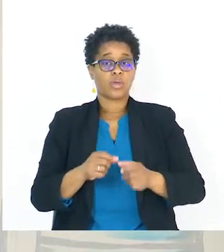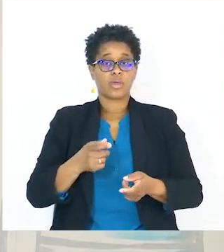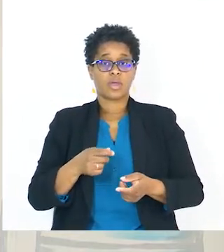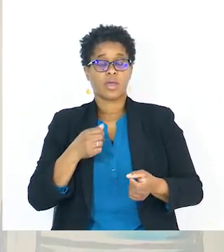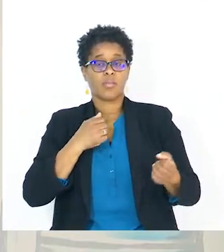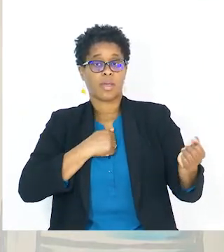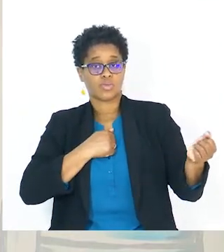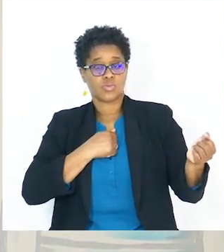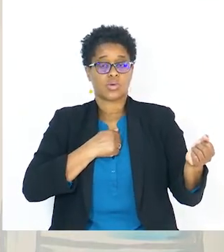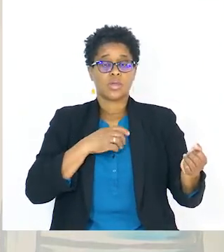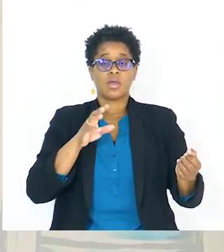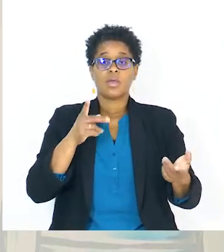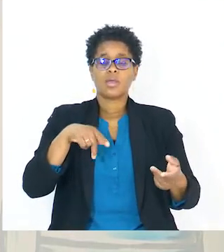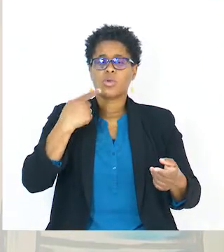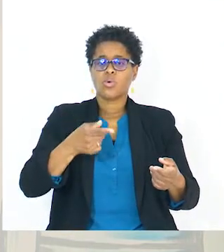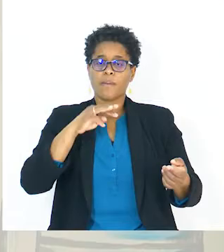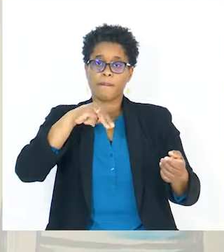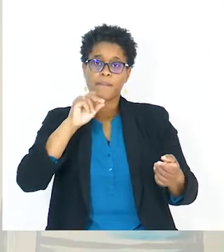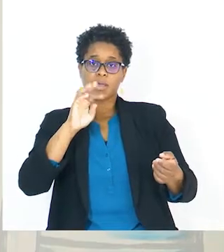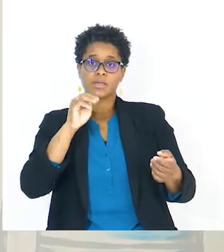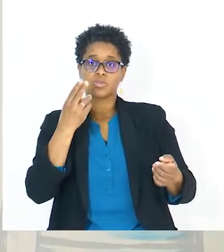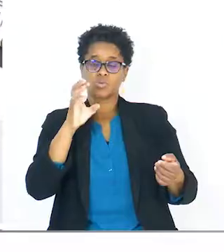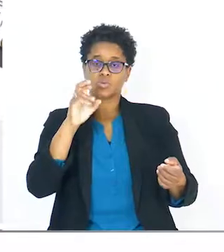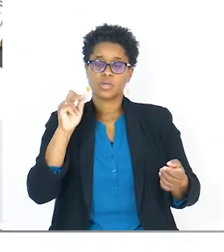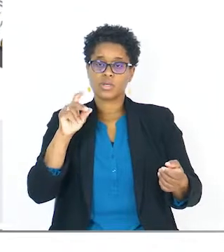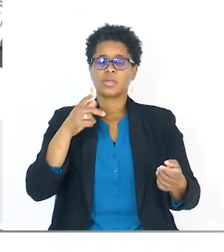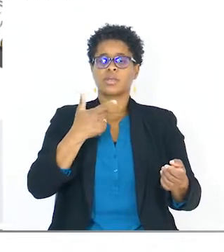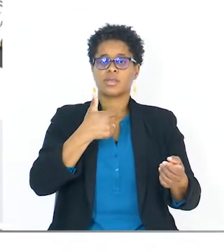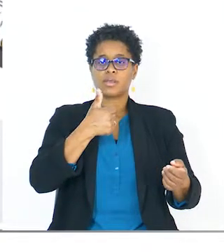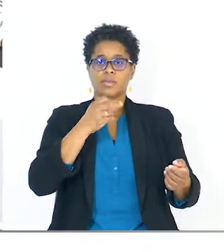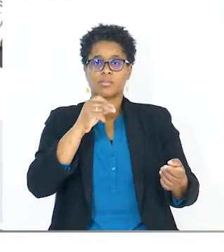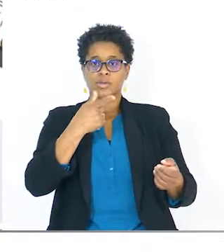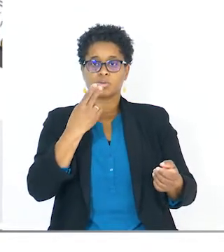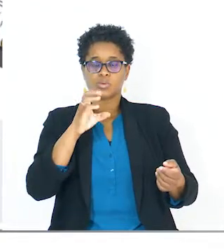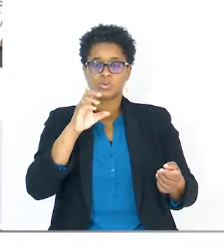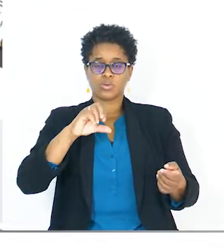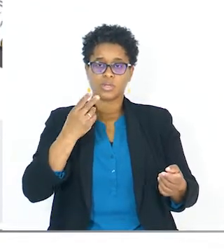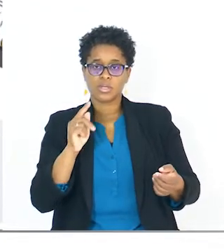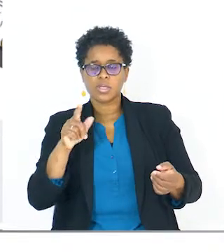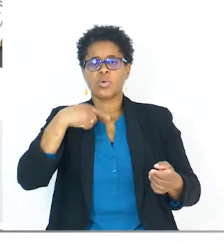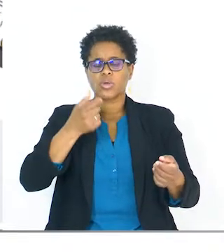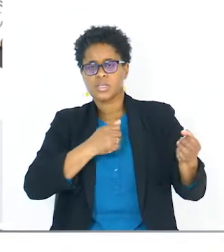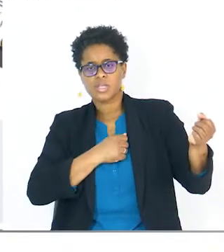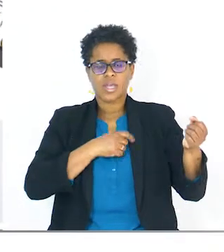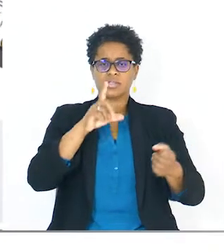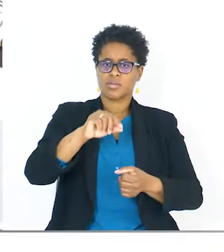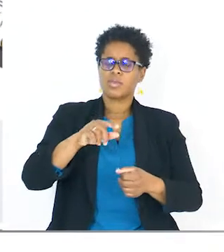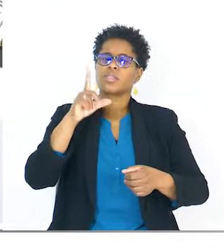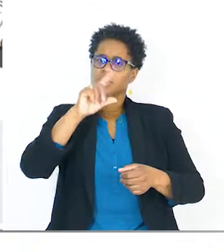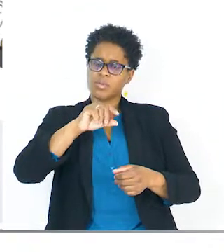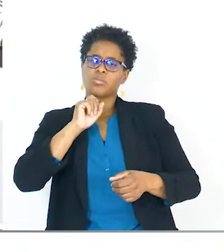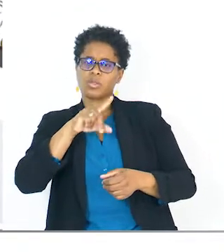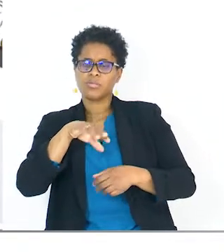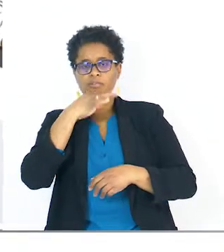a mazurca, em outras danças, não é? Ainda, podemos falar de